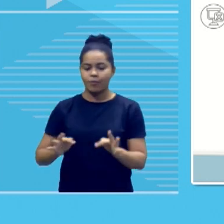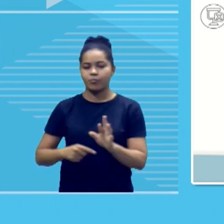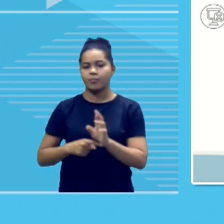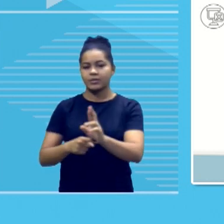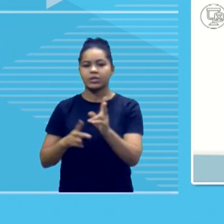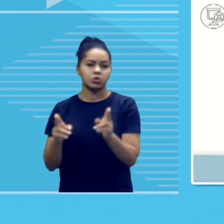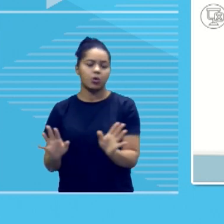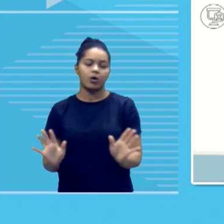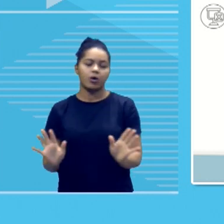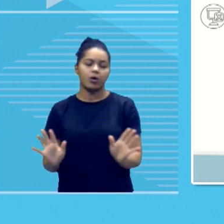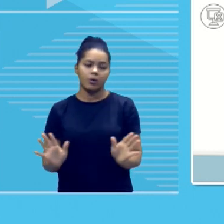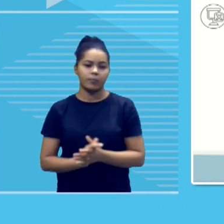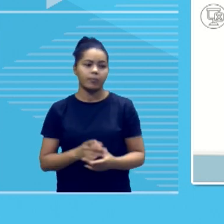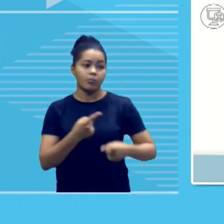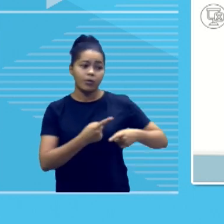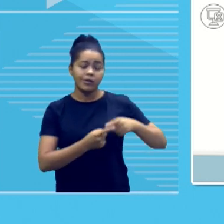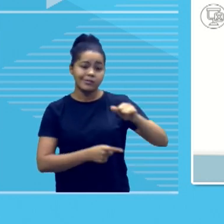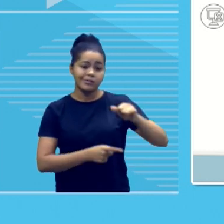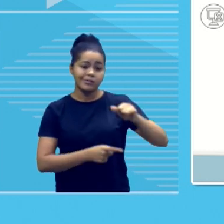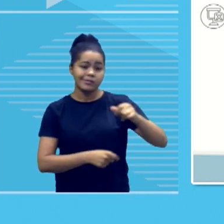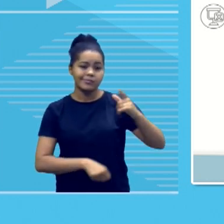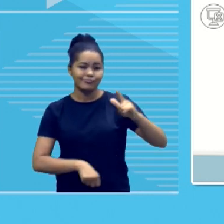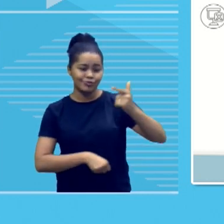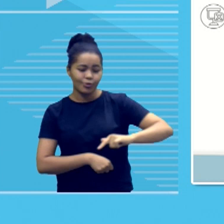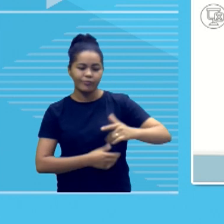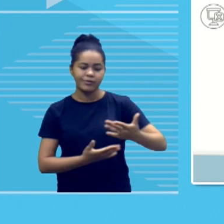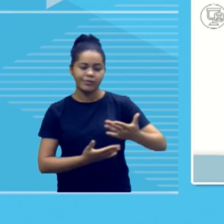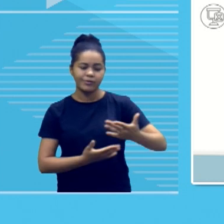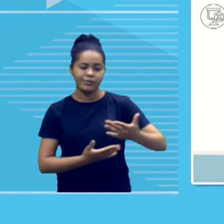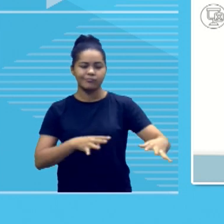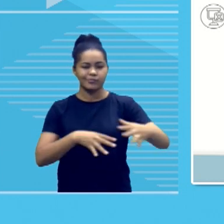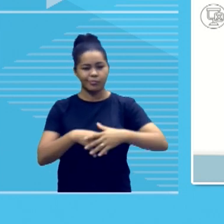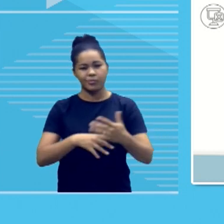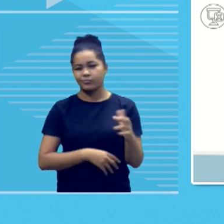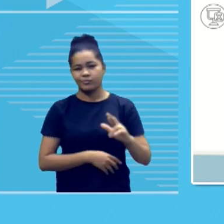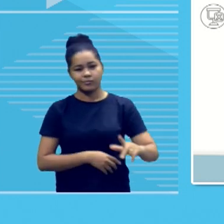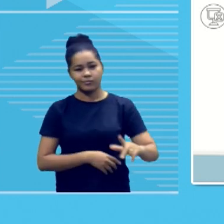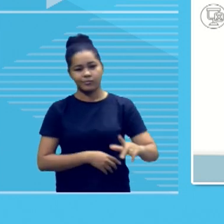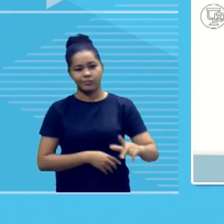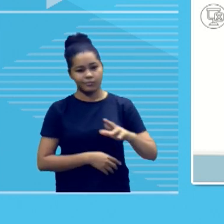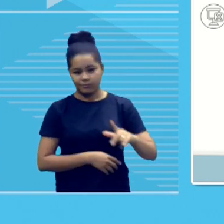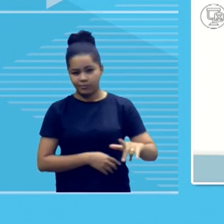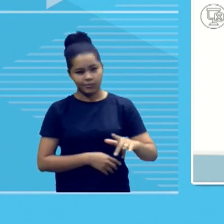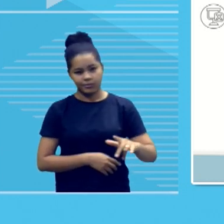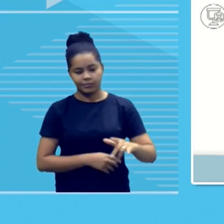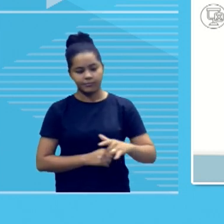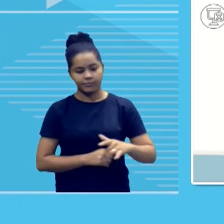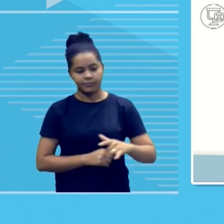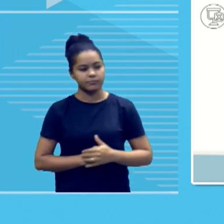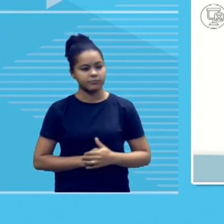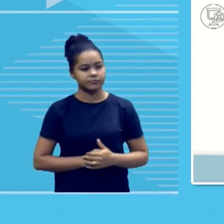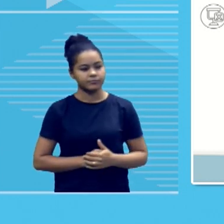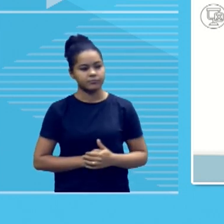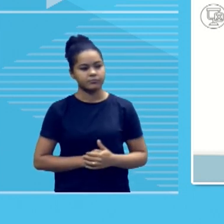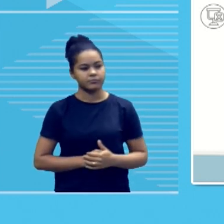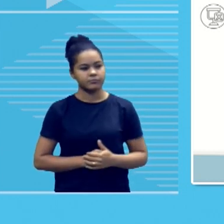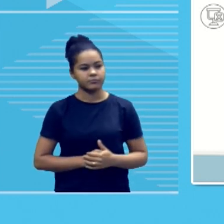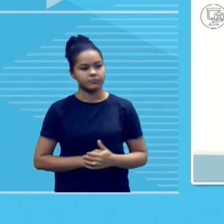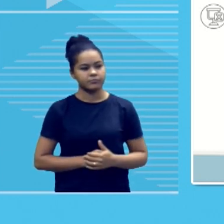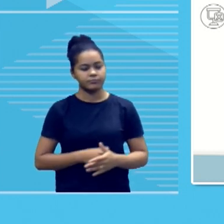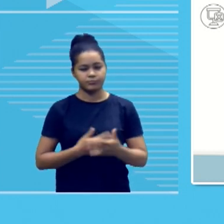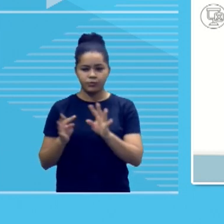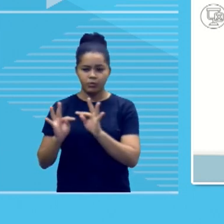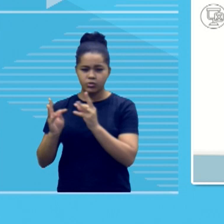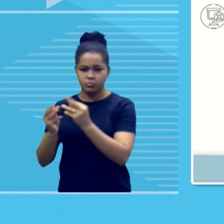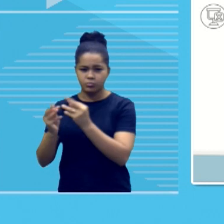porque se for repetido não é isômero um composto não pode ser isômero dele mesmo o composto não